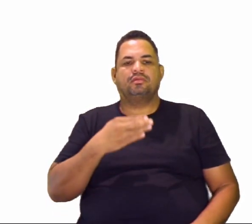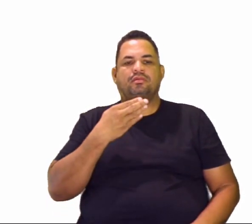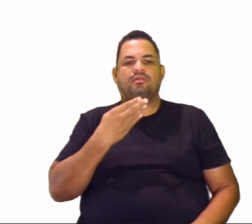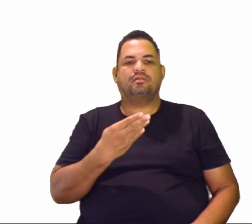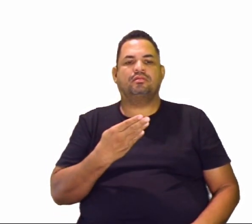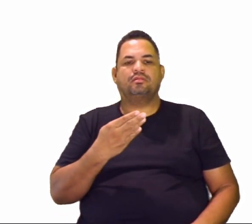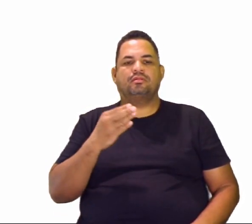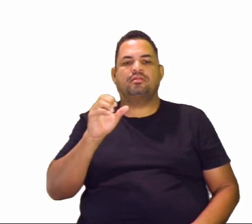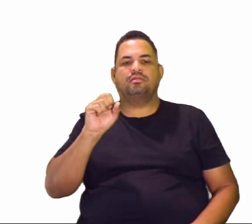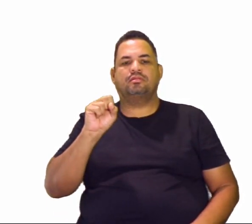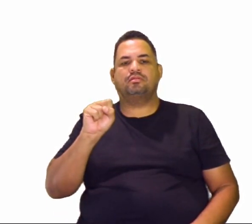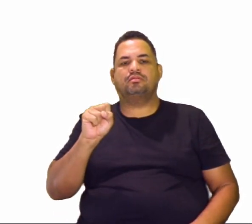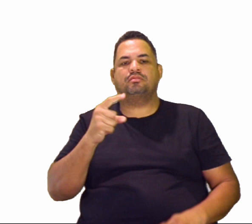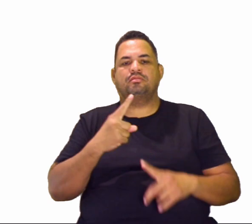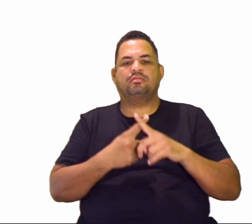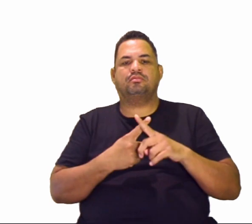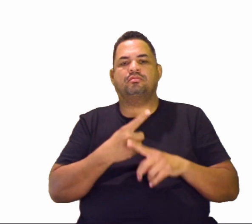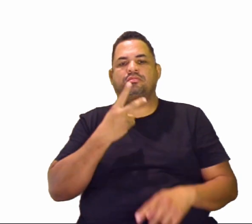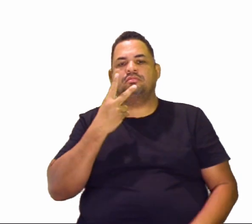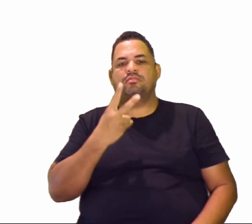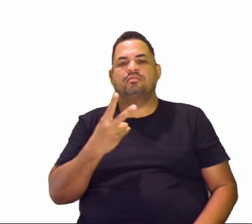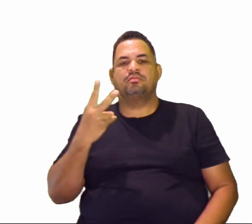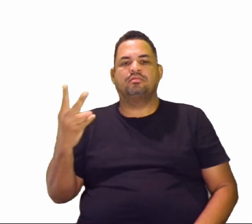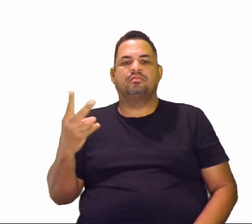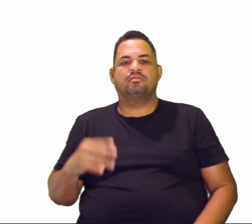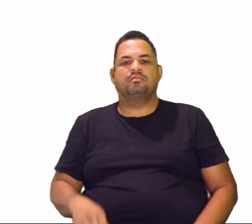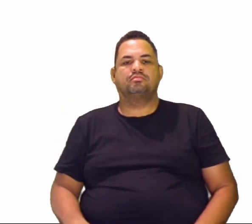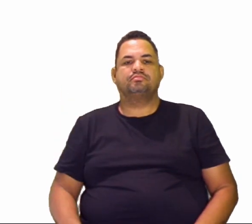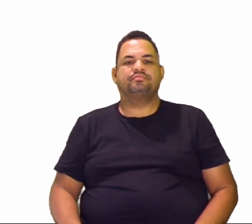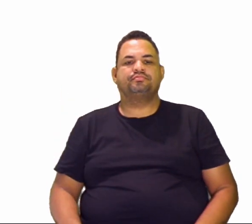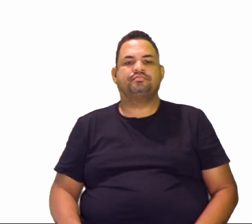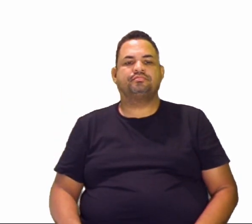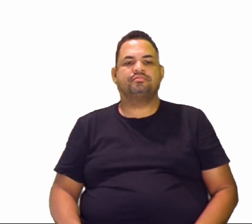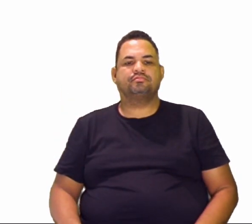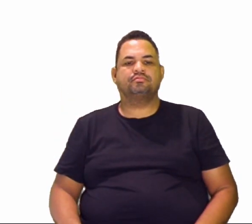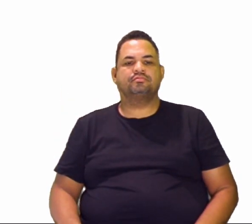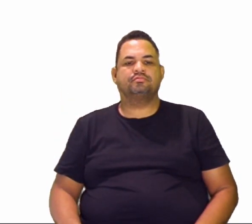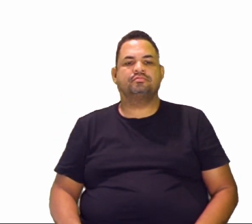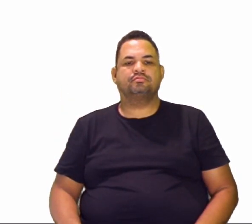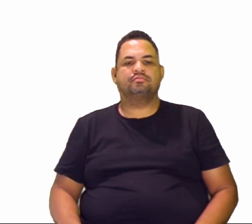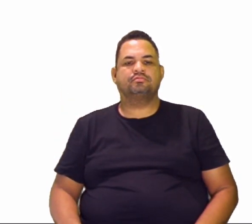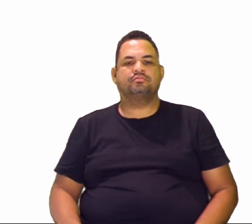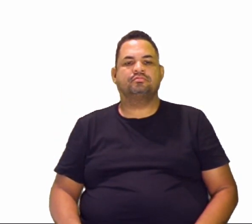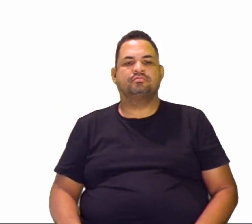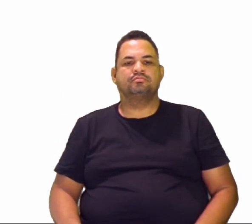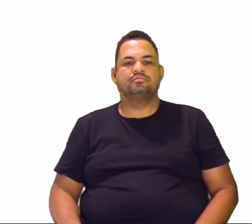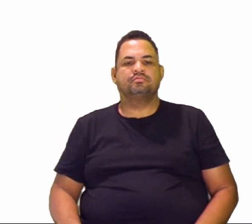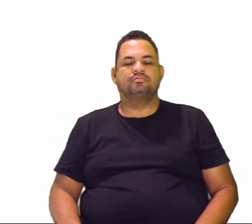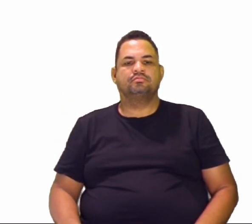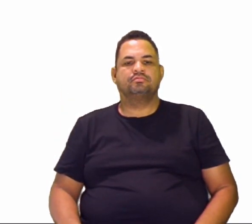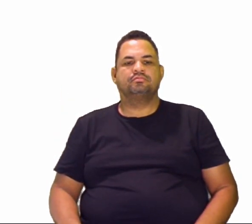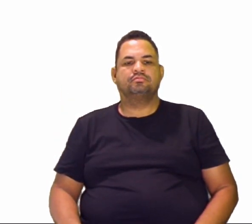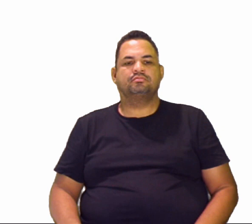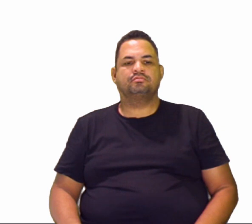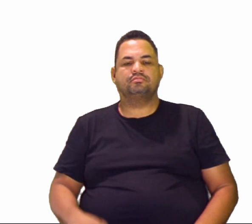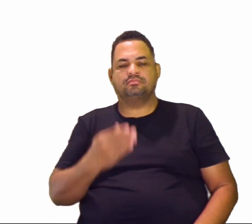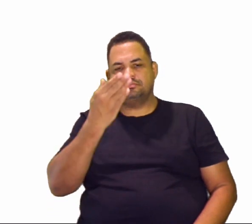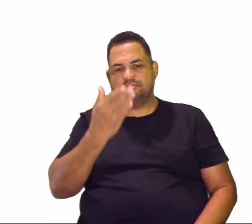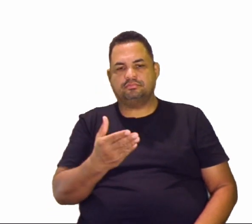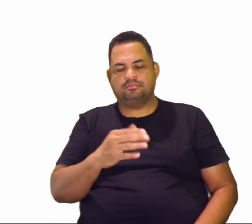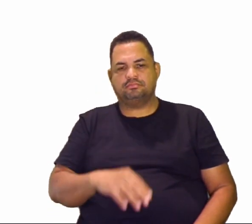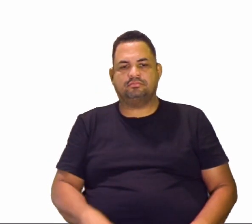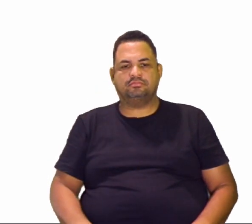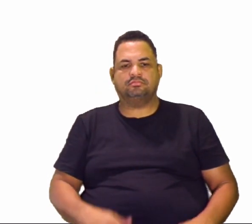48 vezes 22, dividido por 32 vezes 1, que é 32. E